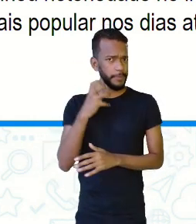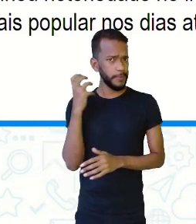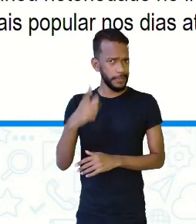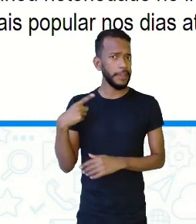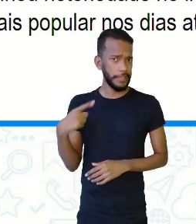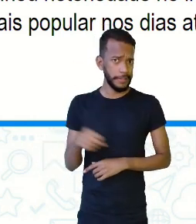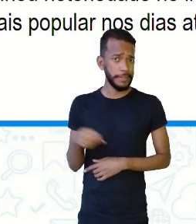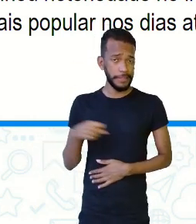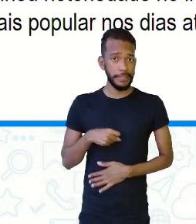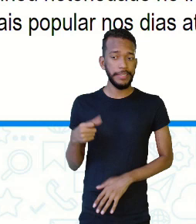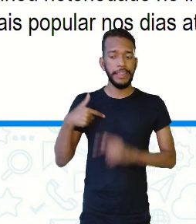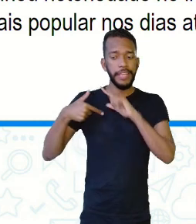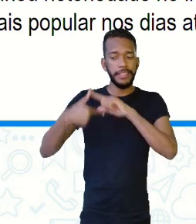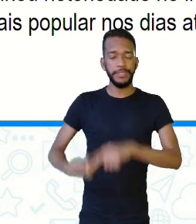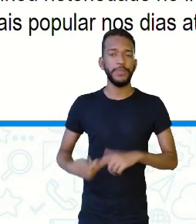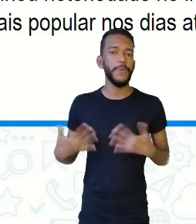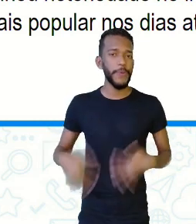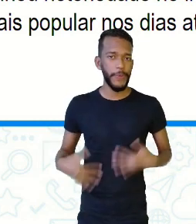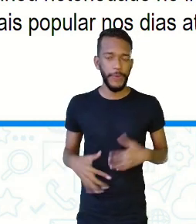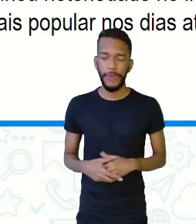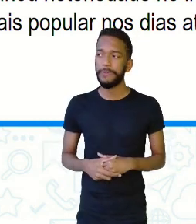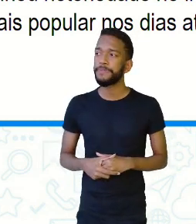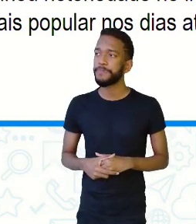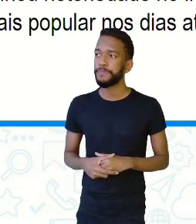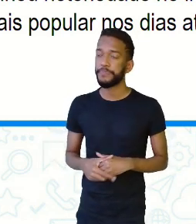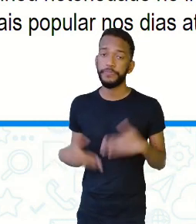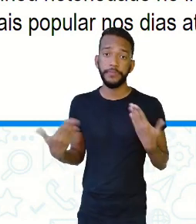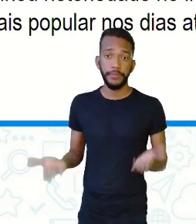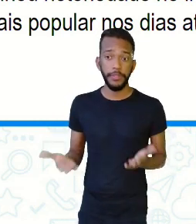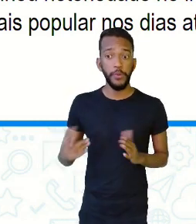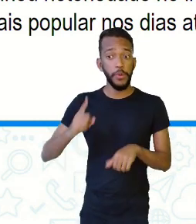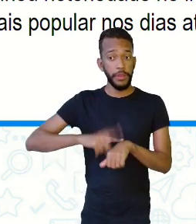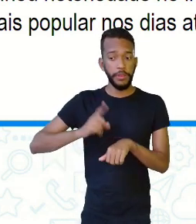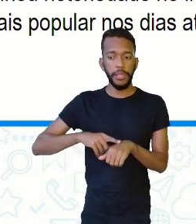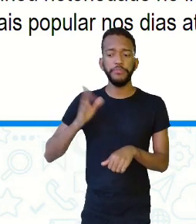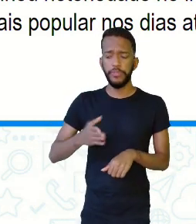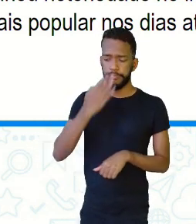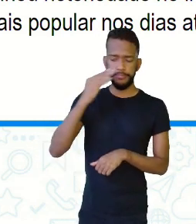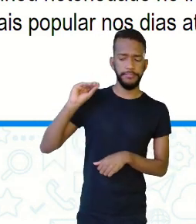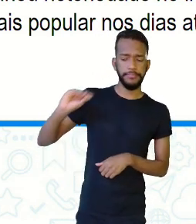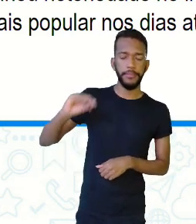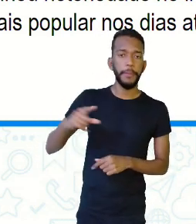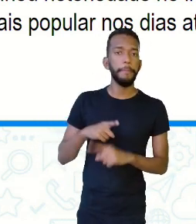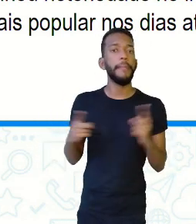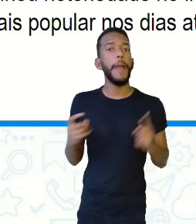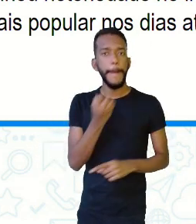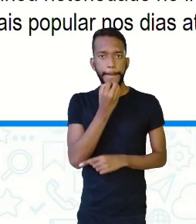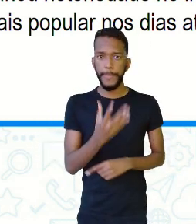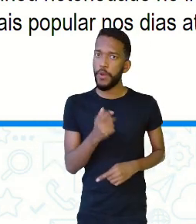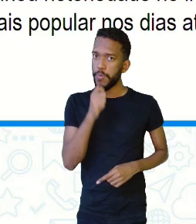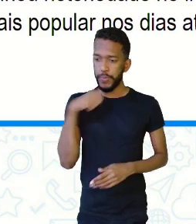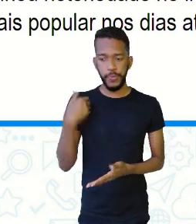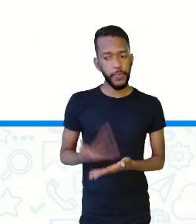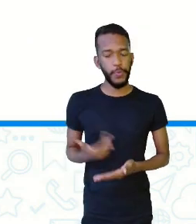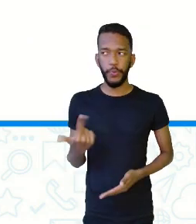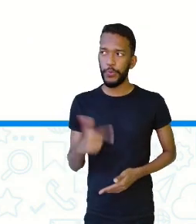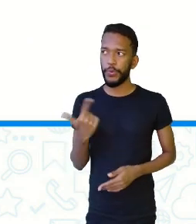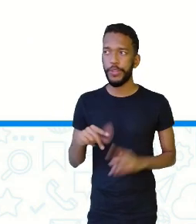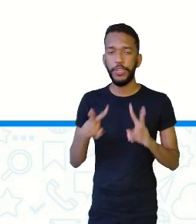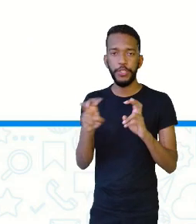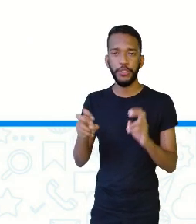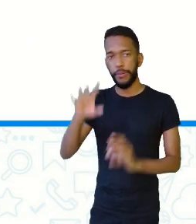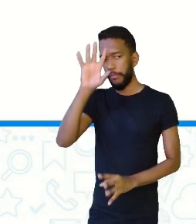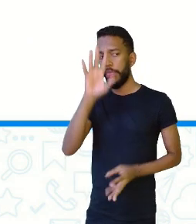dessas tradições. Então, durante o tempo ela foi discriminada, mas que bom que não existe mais esse tipo de